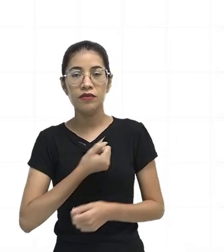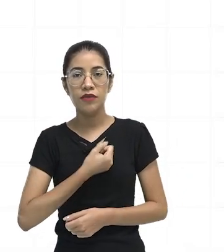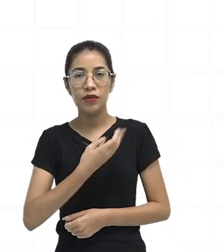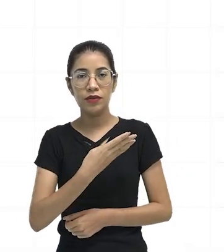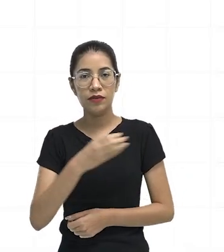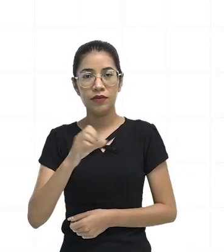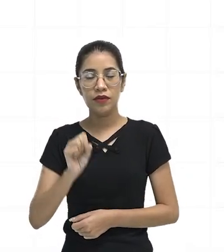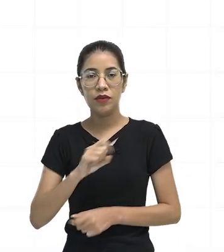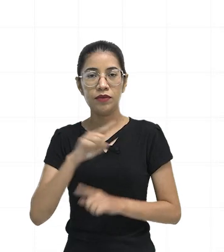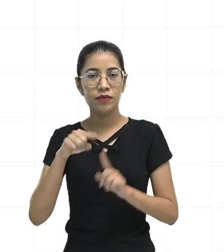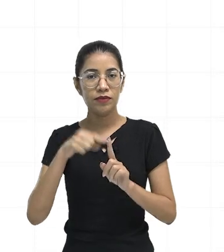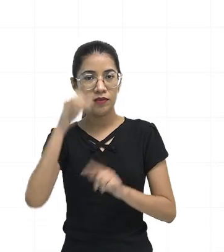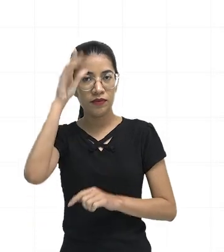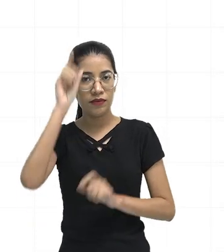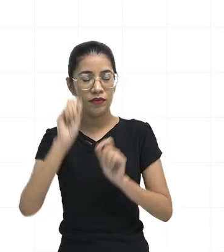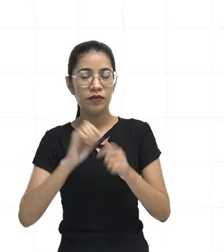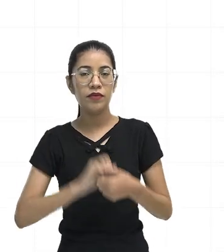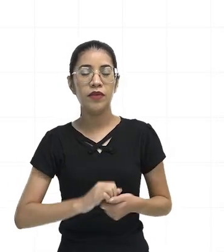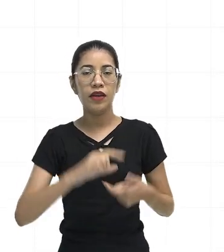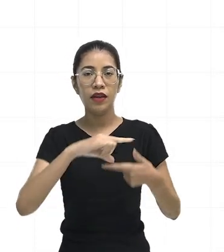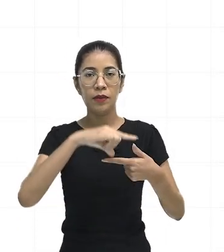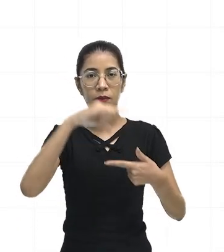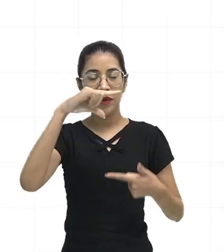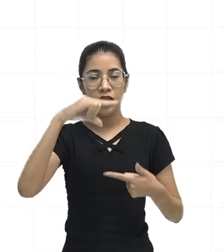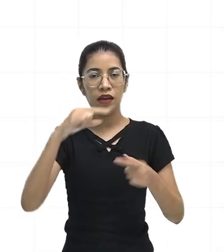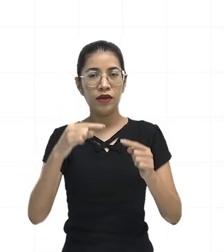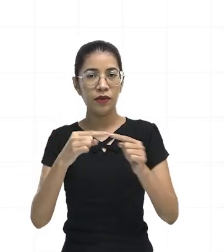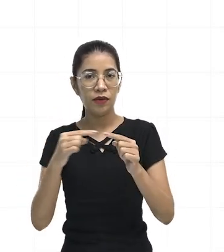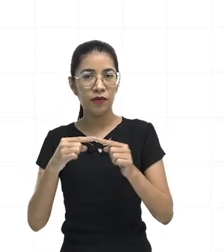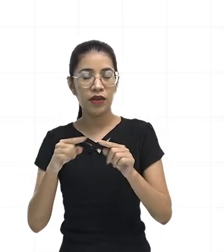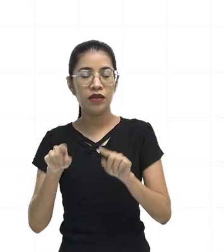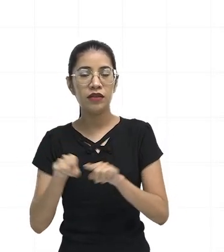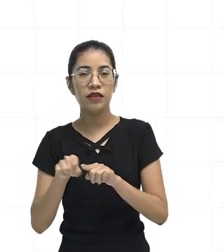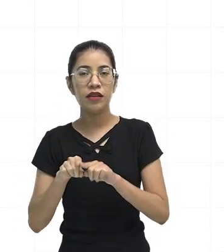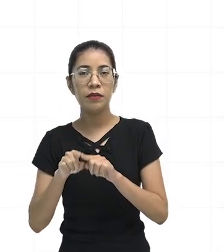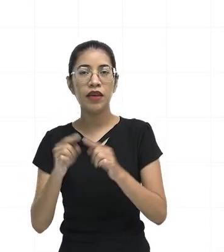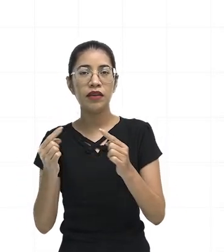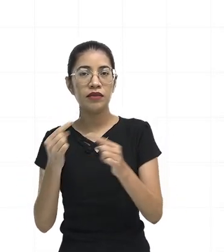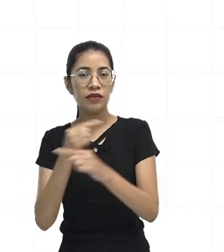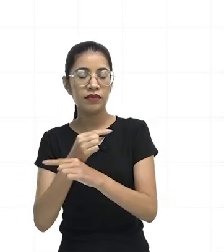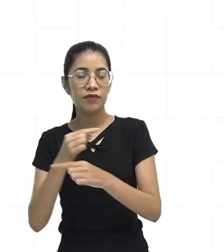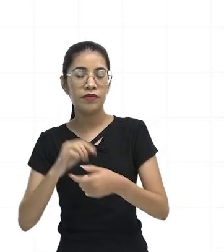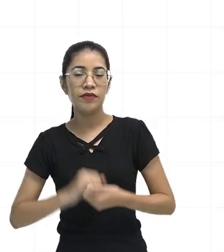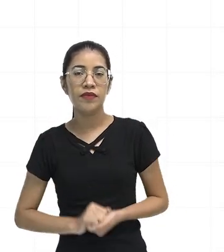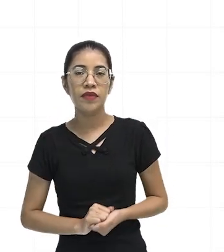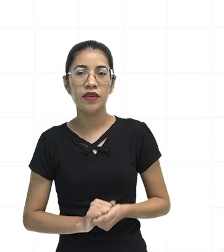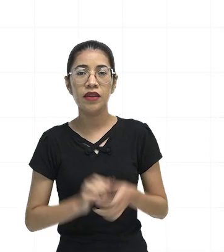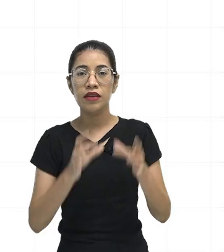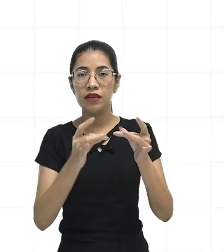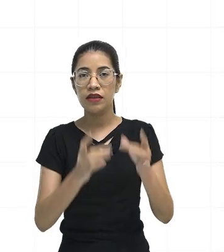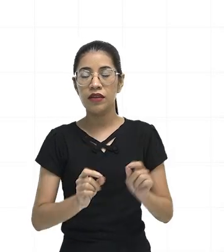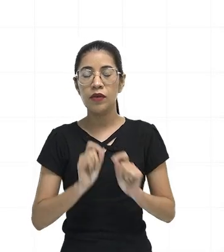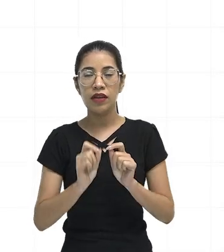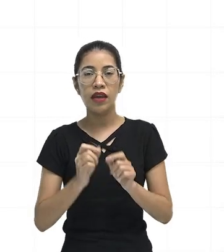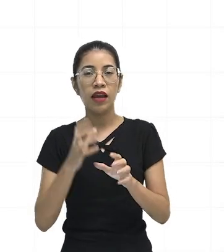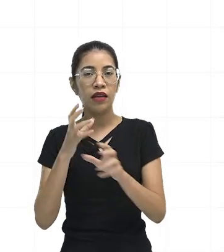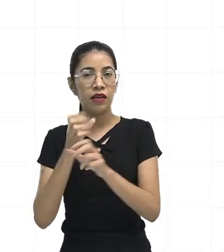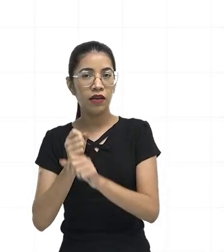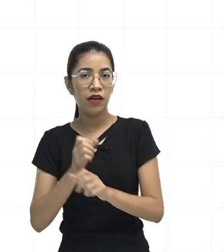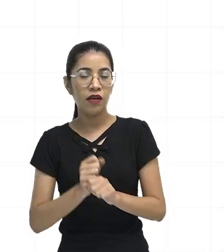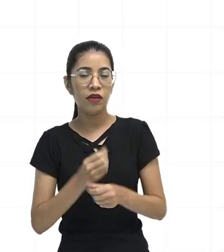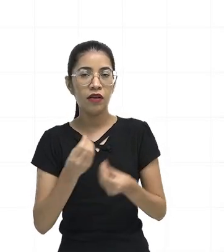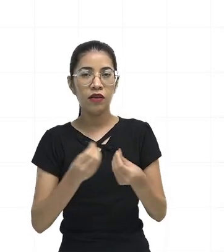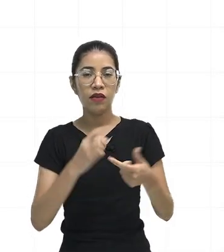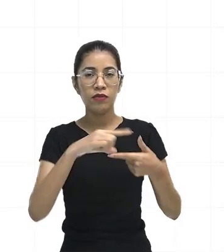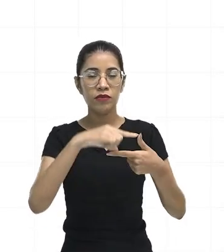48, objeto de conhecimento, grandezas direta e inversamente proporcionais, detalhamento, problemas envolvendo